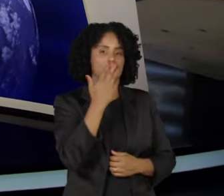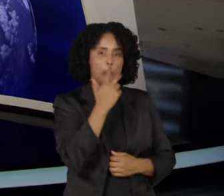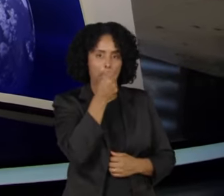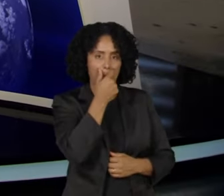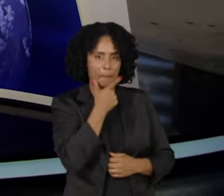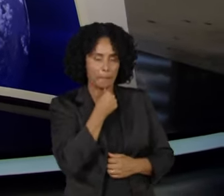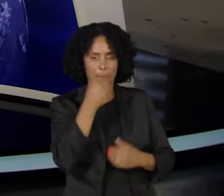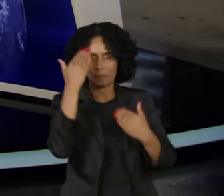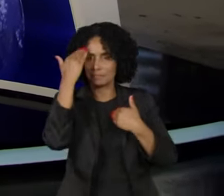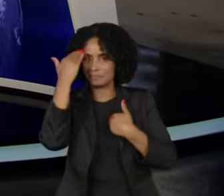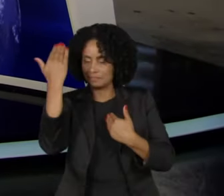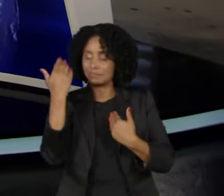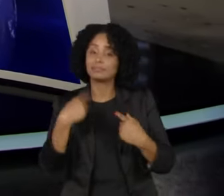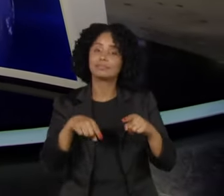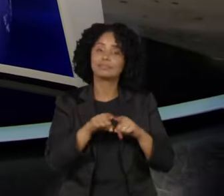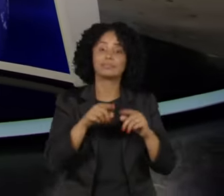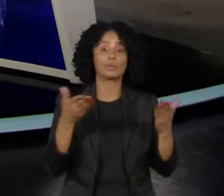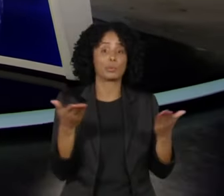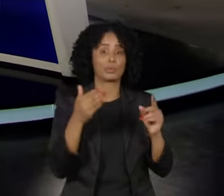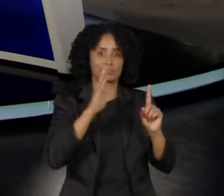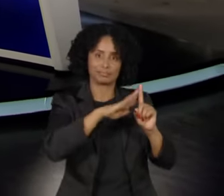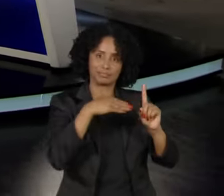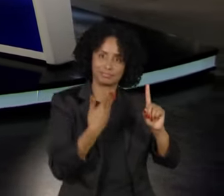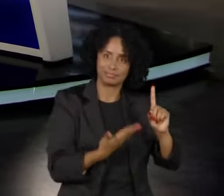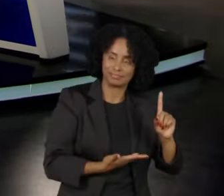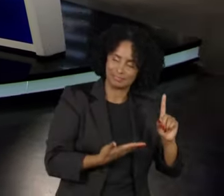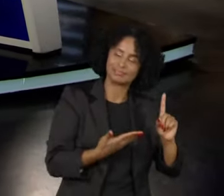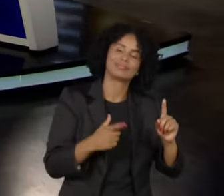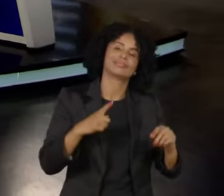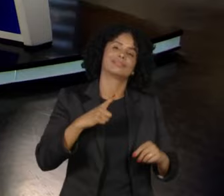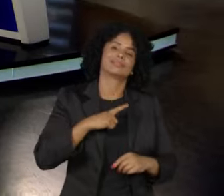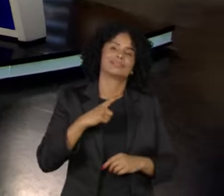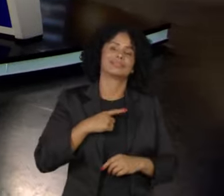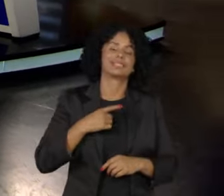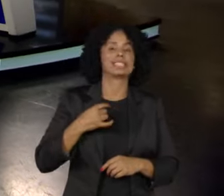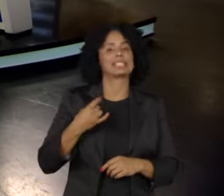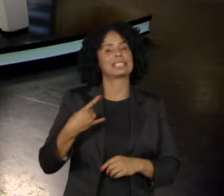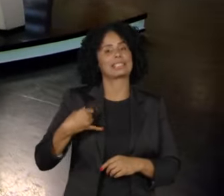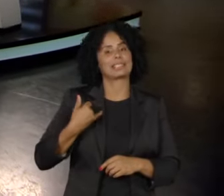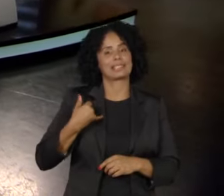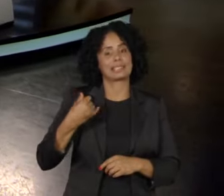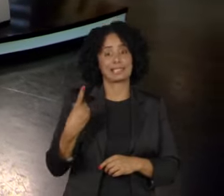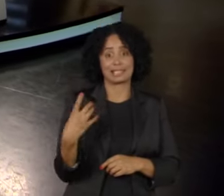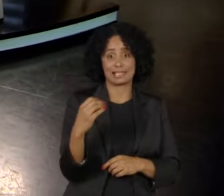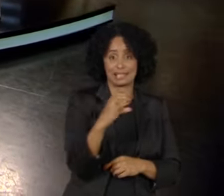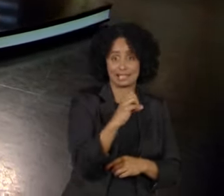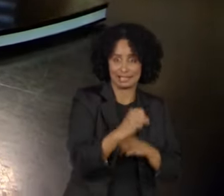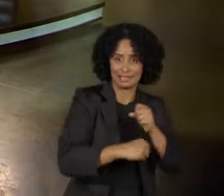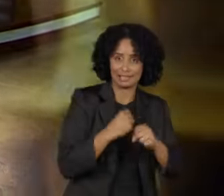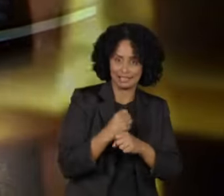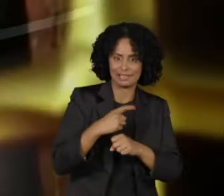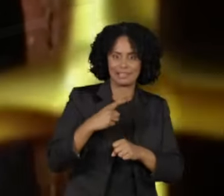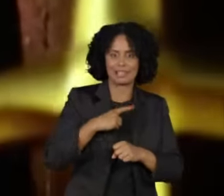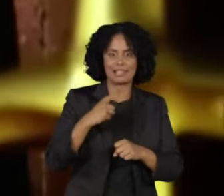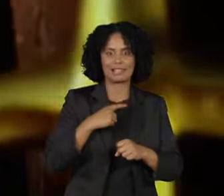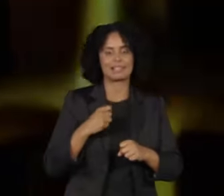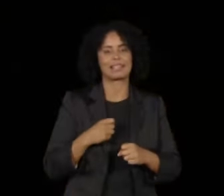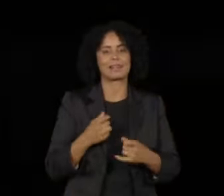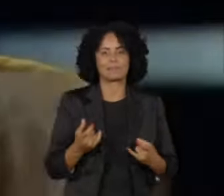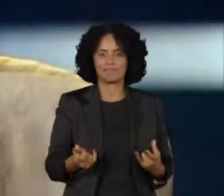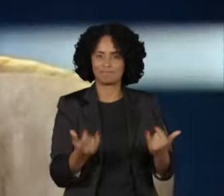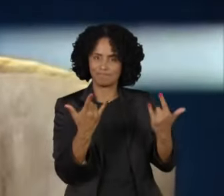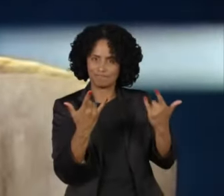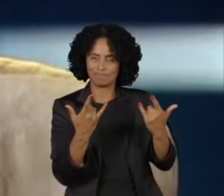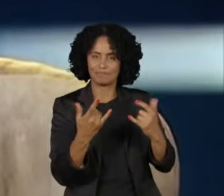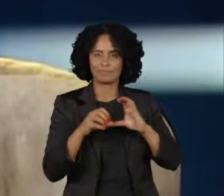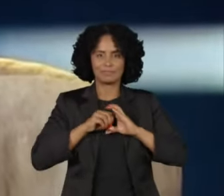dos quadrinhos, Stan Lee, que completaria 100 anos nesta quarta-feira. Ele fez história com super-heróis como os icônicos Homem-Aranha, o Homem